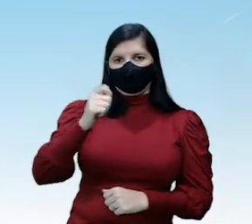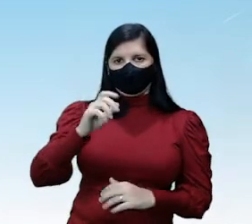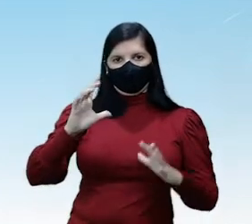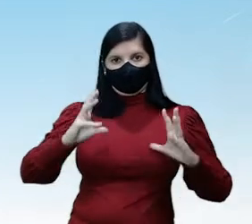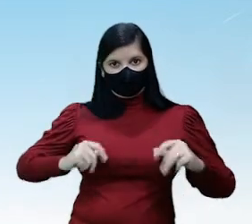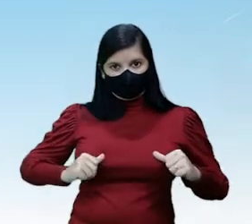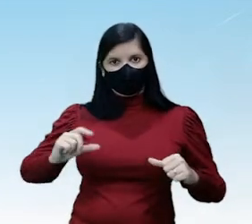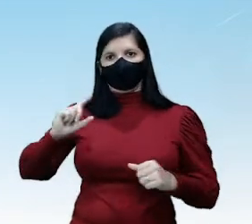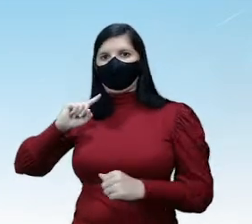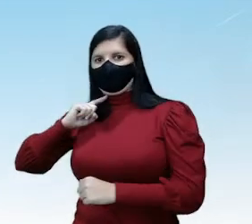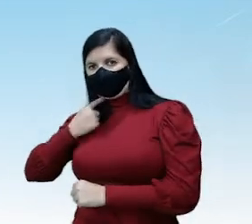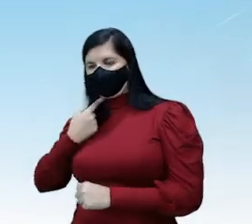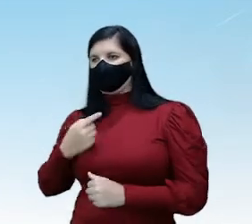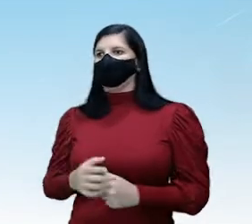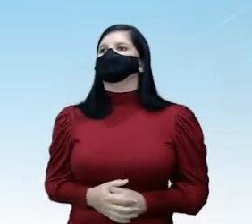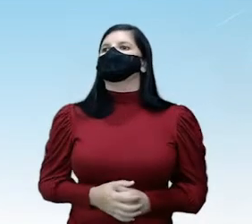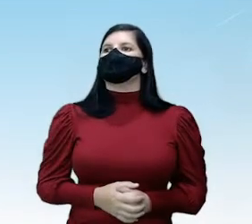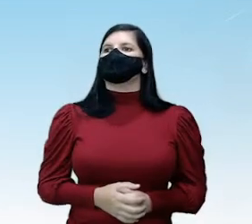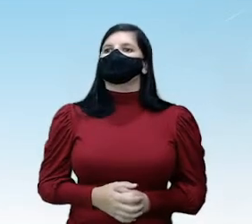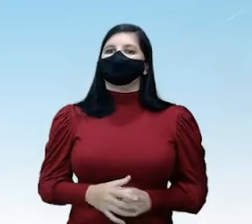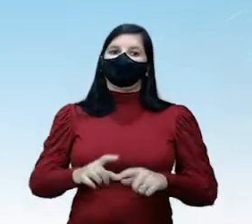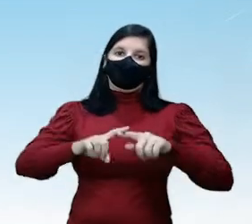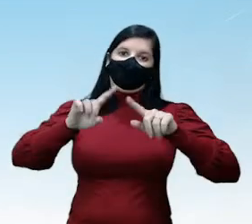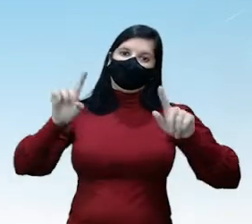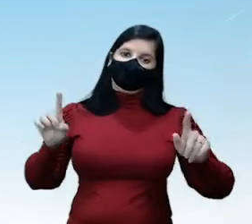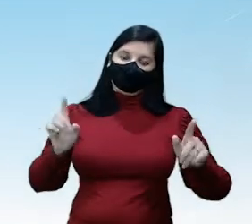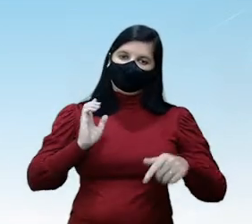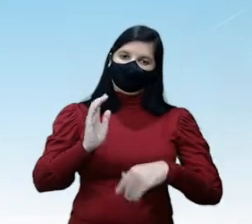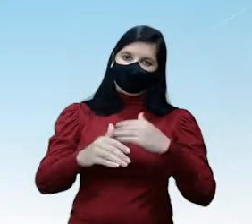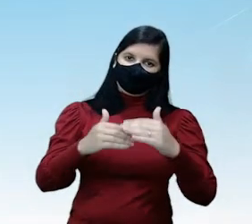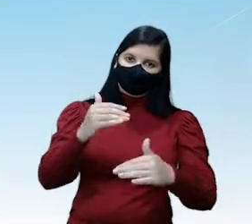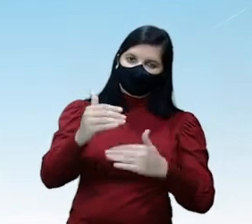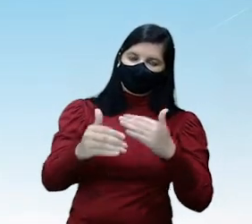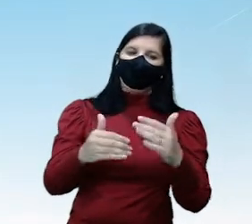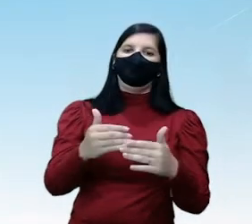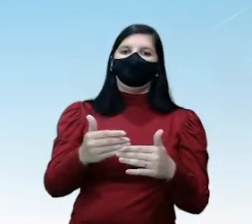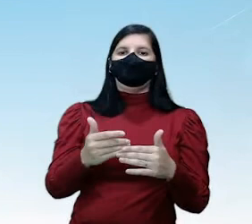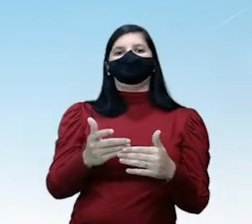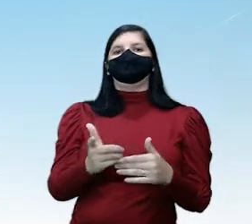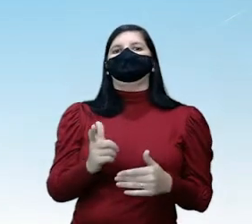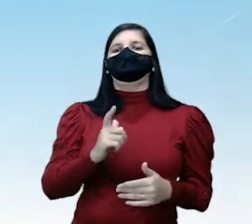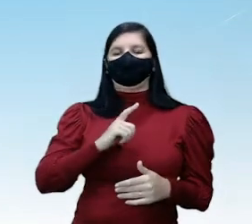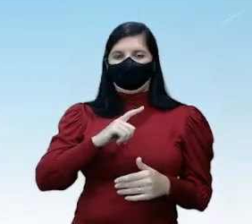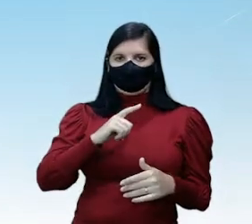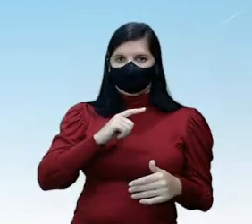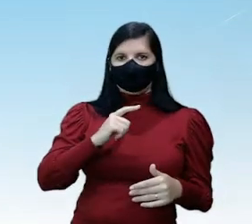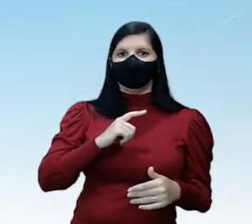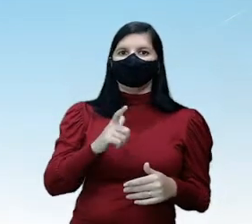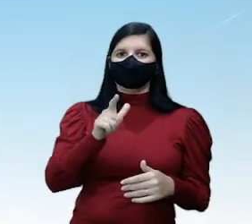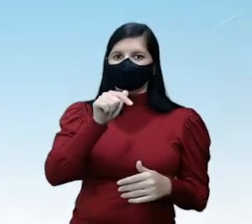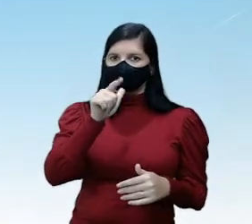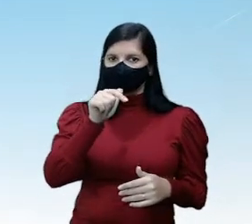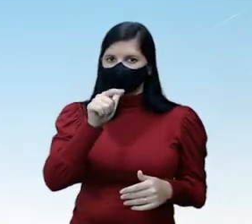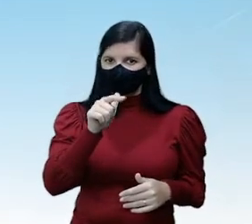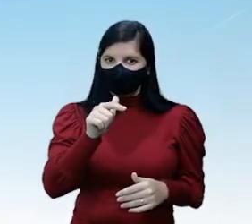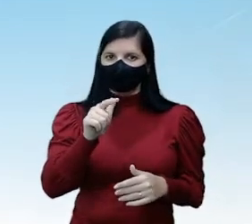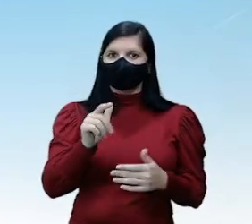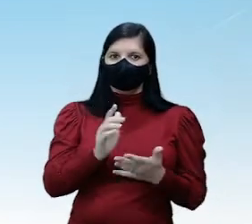limpo e do que está sujo. Só que esse processo aí ainda a água contém